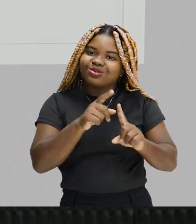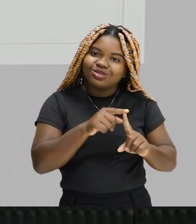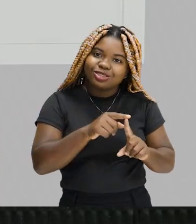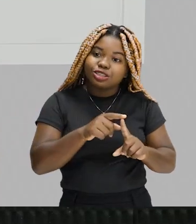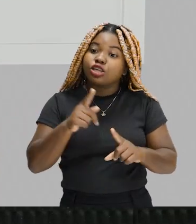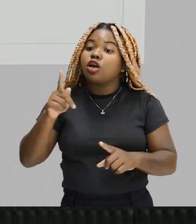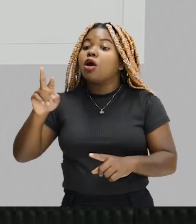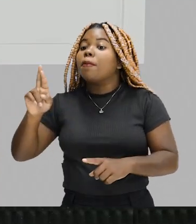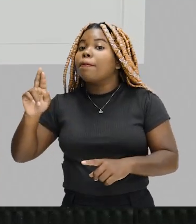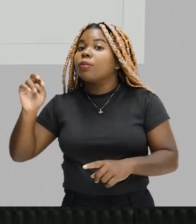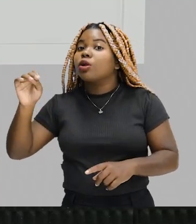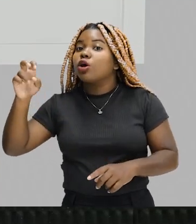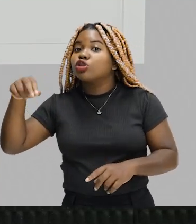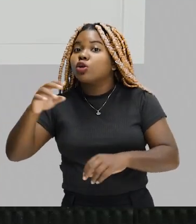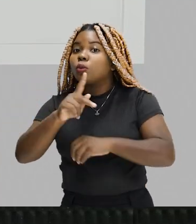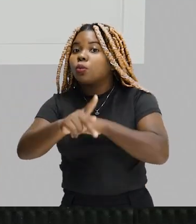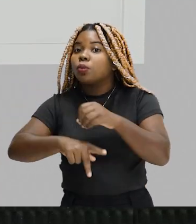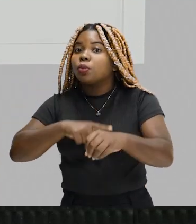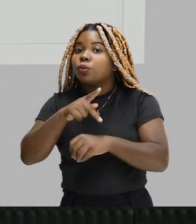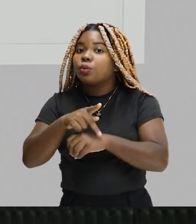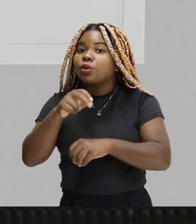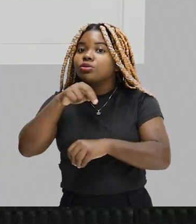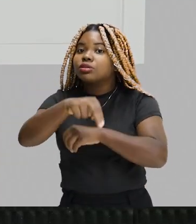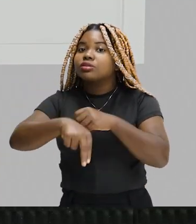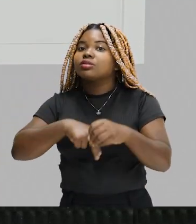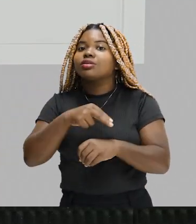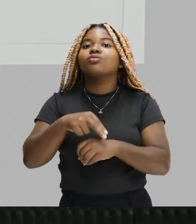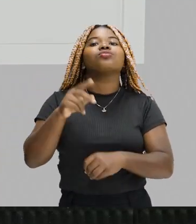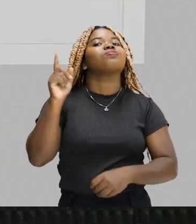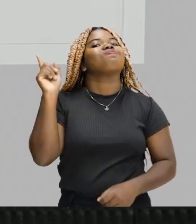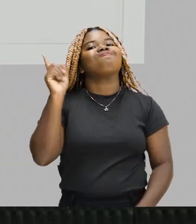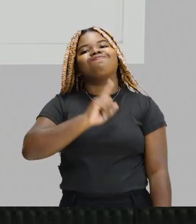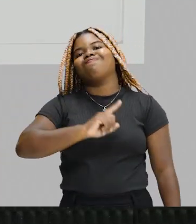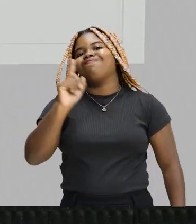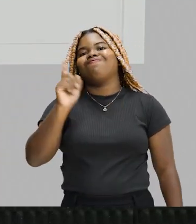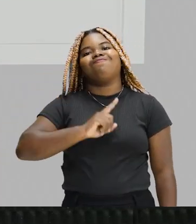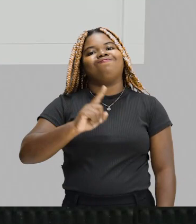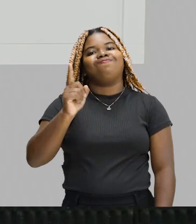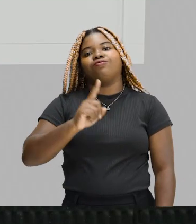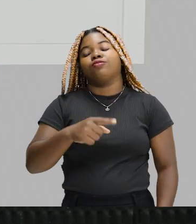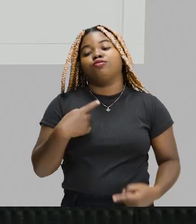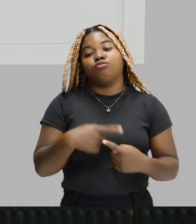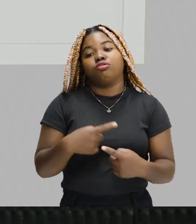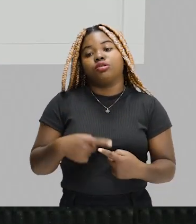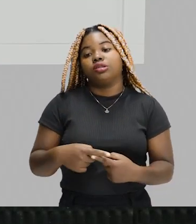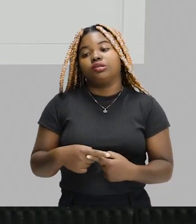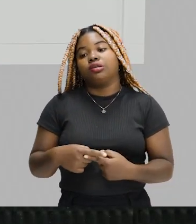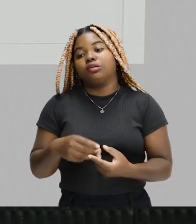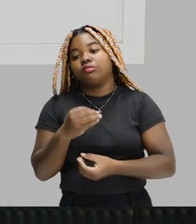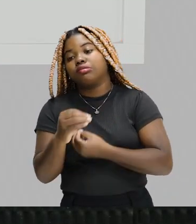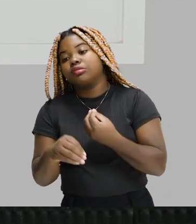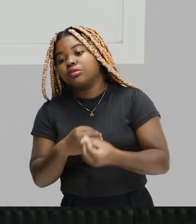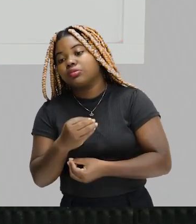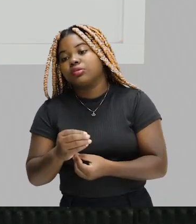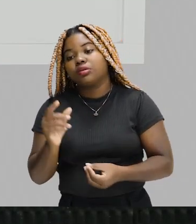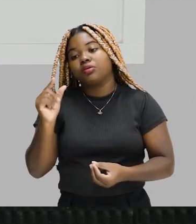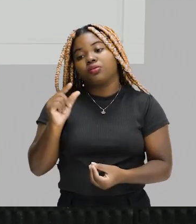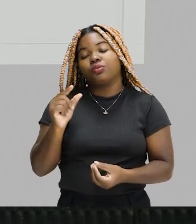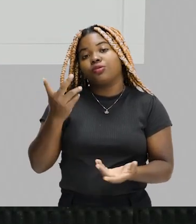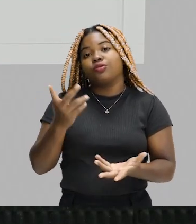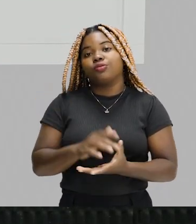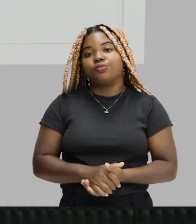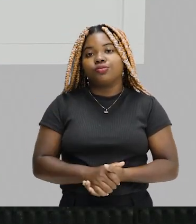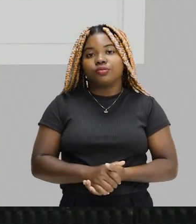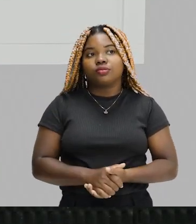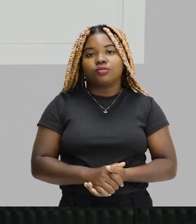porque o próton e o nêutron, certo? Tem partículas menores que quando são misturadas ali, não é? Elas acabam formando